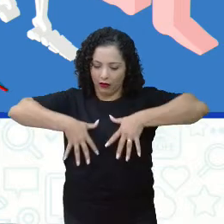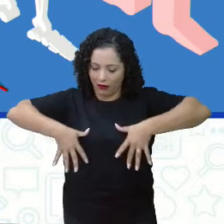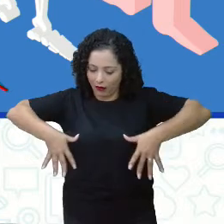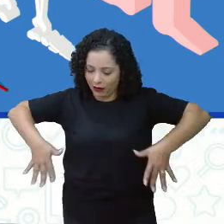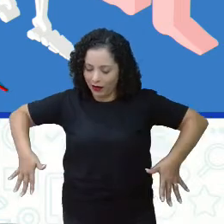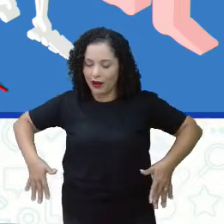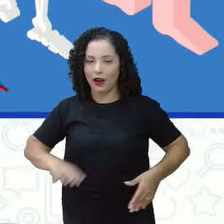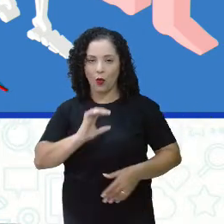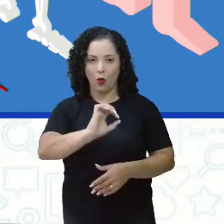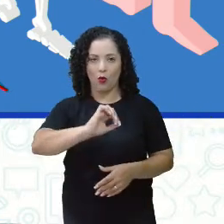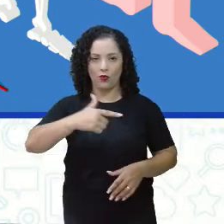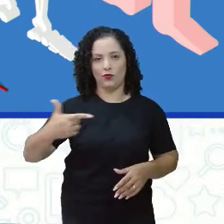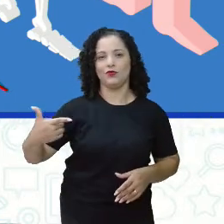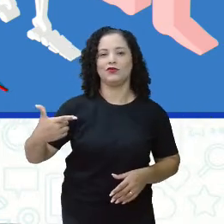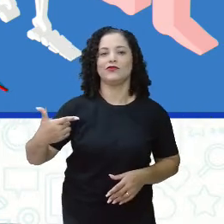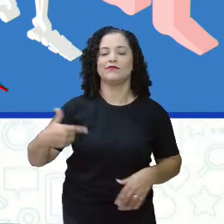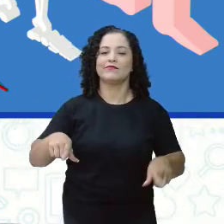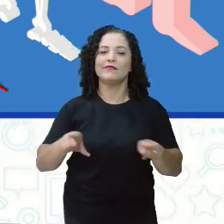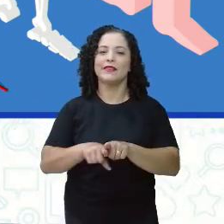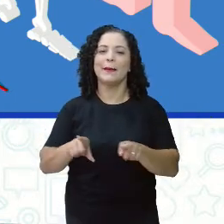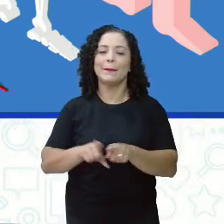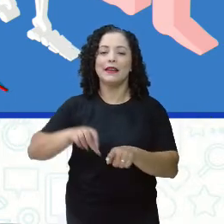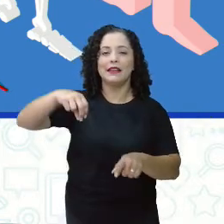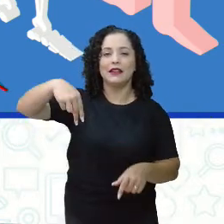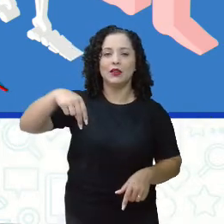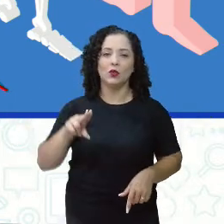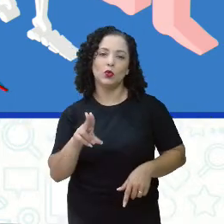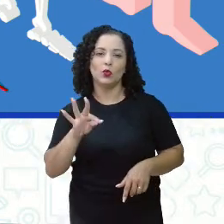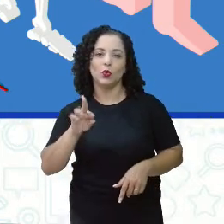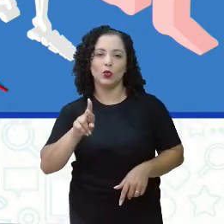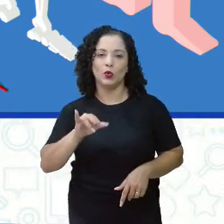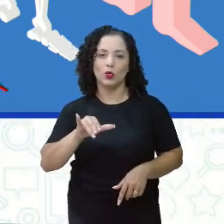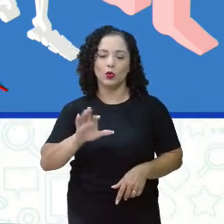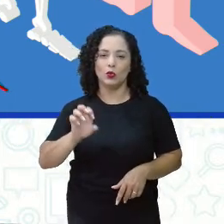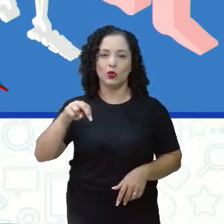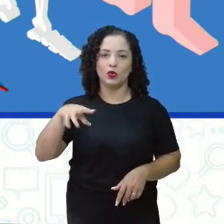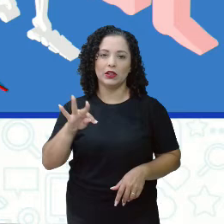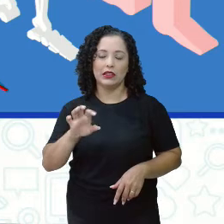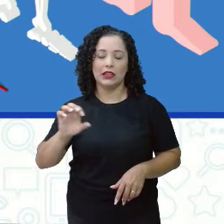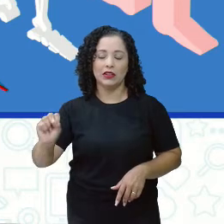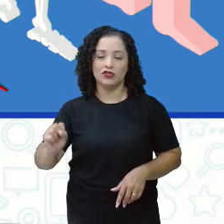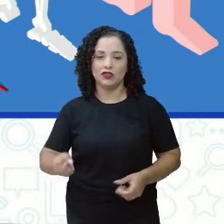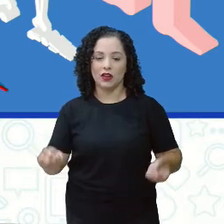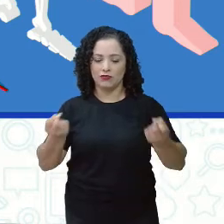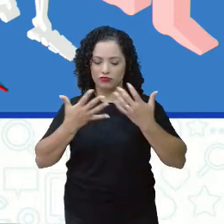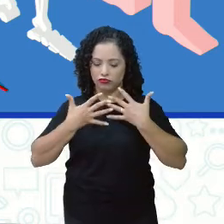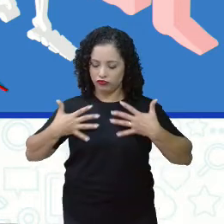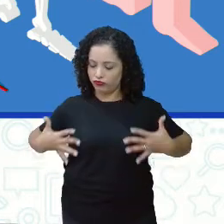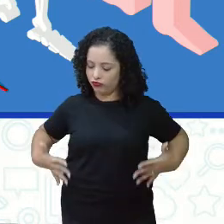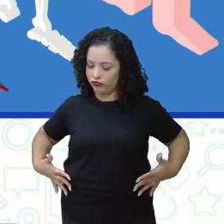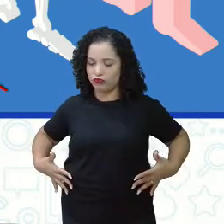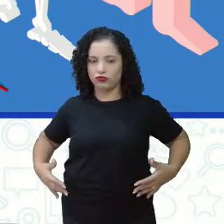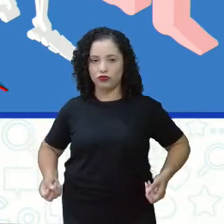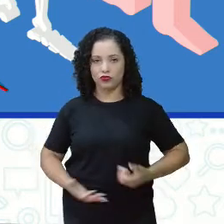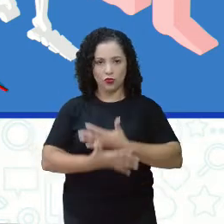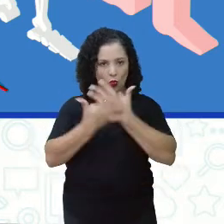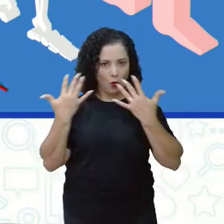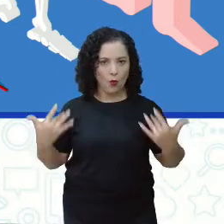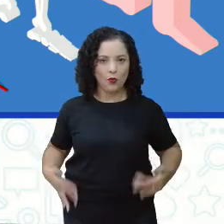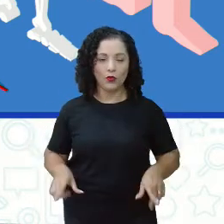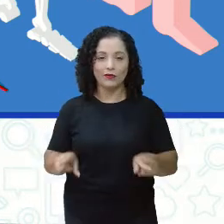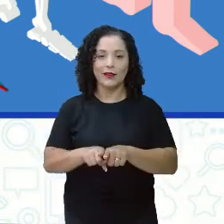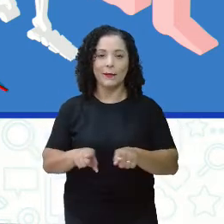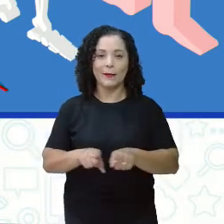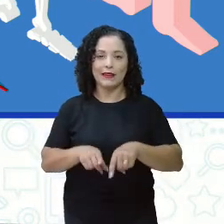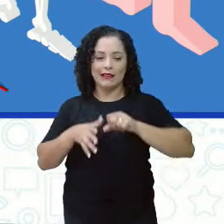fornece oxigênio e nutrientes através do sangue para os tecidos e a retirada de resíduos para serem eliminados